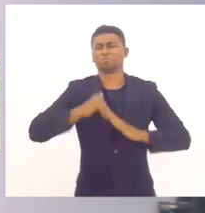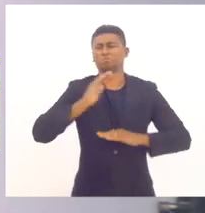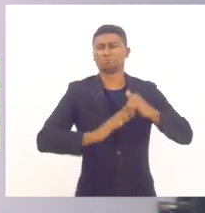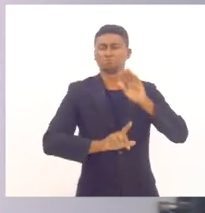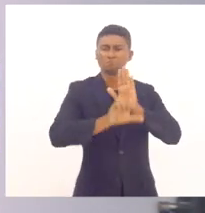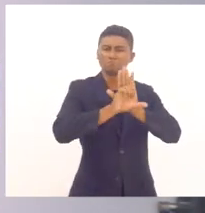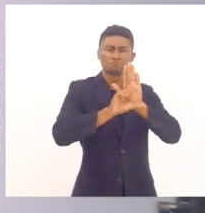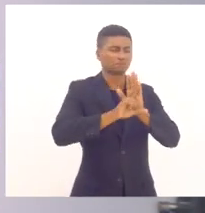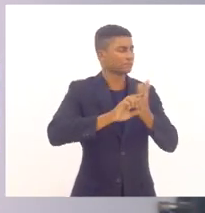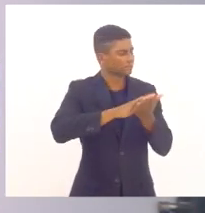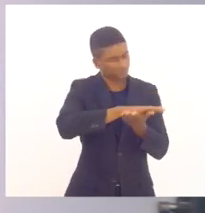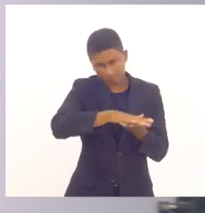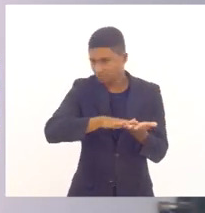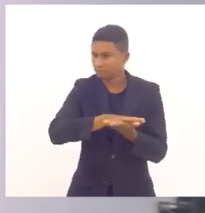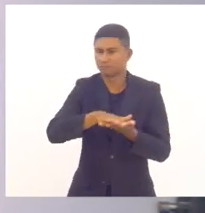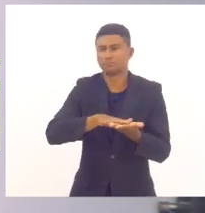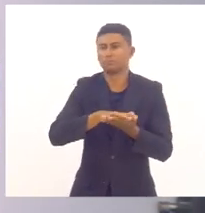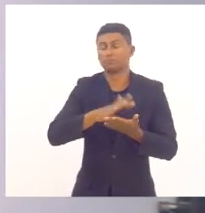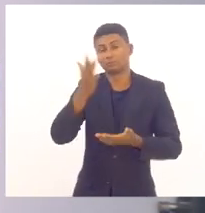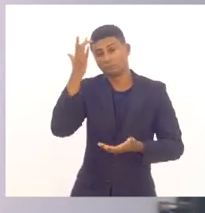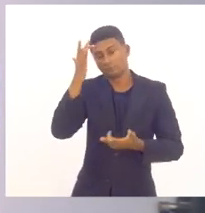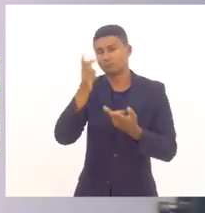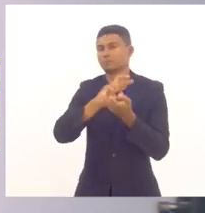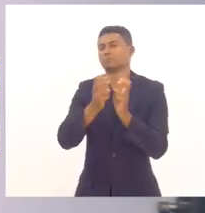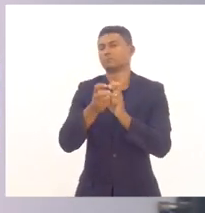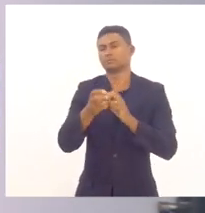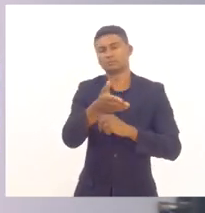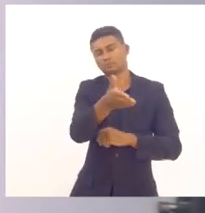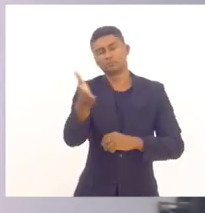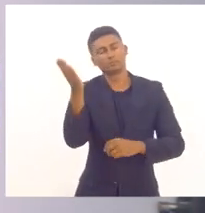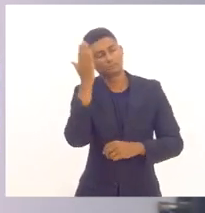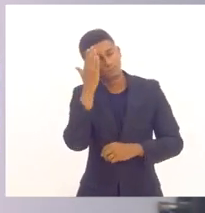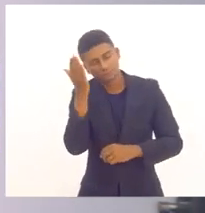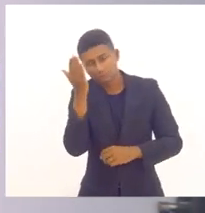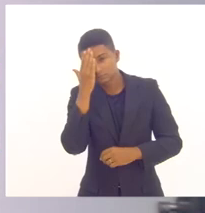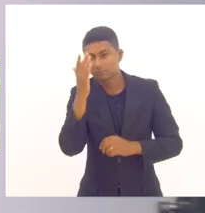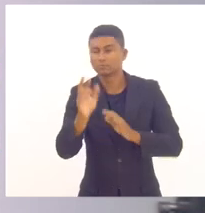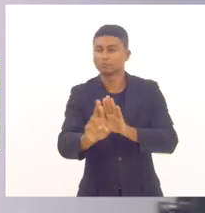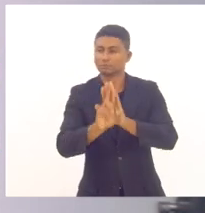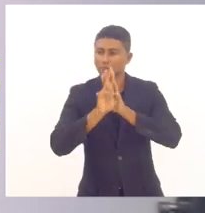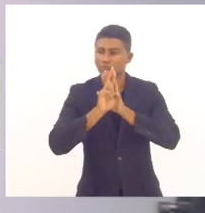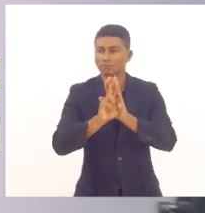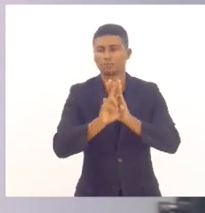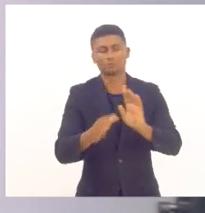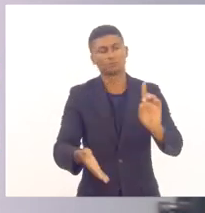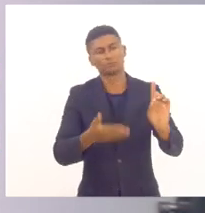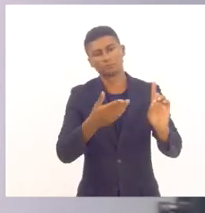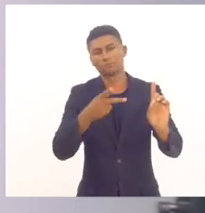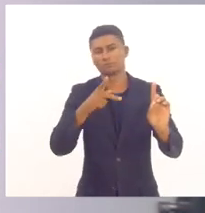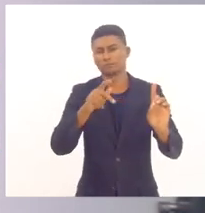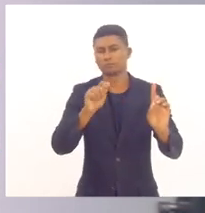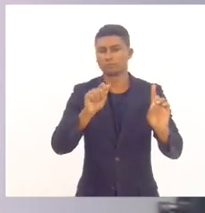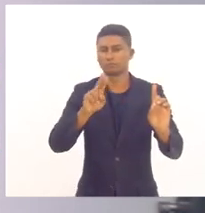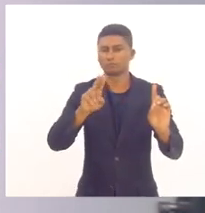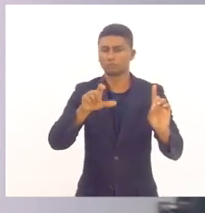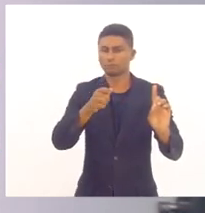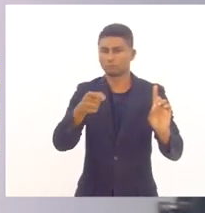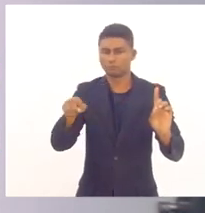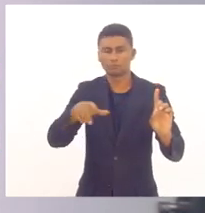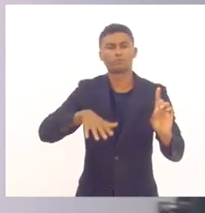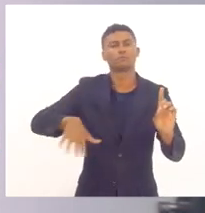nada. Eu acho que a capoeira sabe a representatividade que tem o mestre Paulão. Isso é